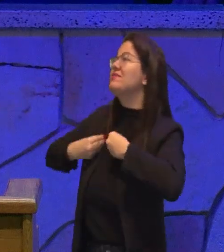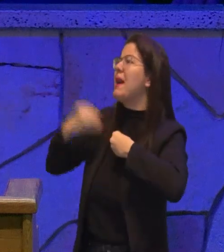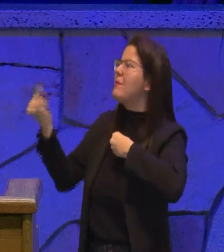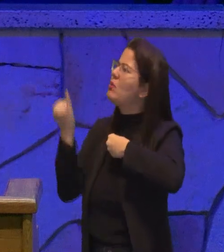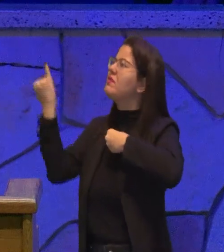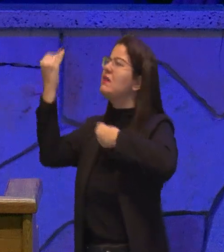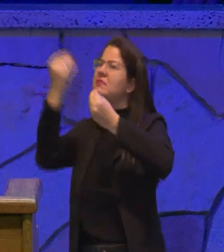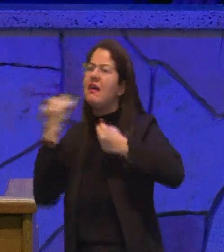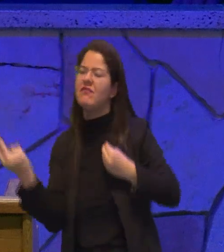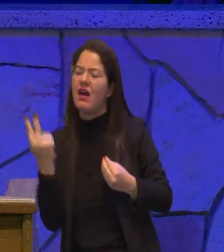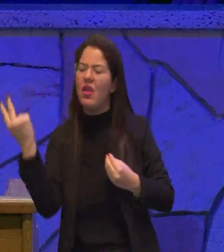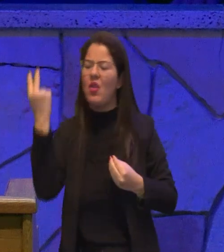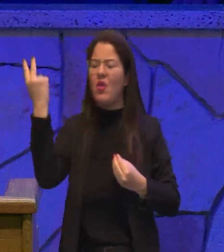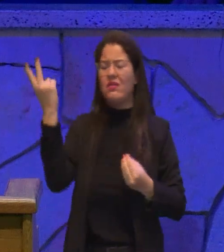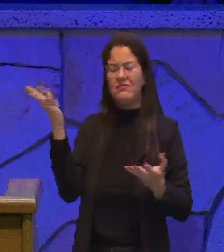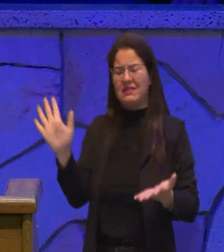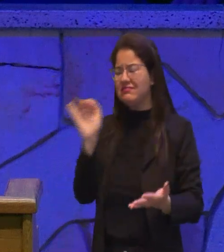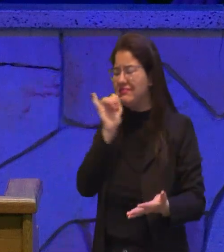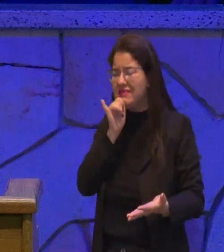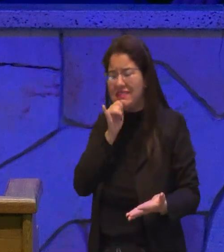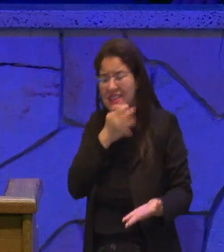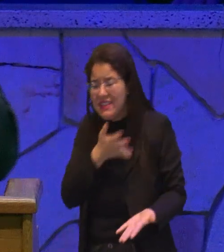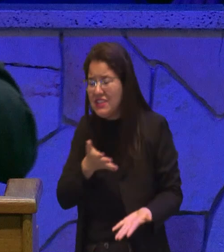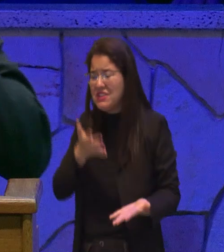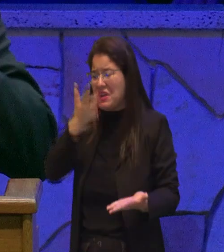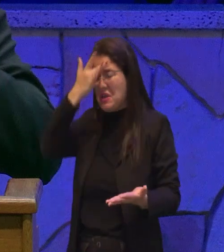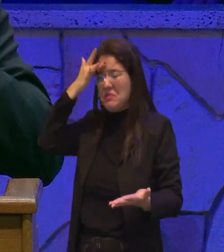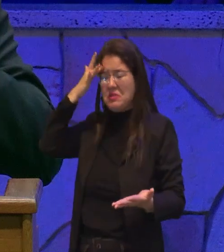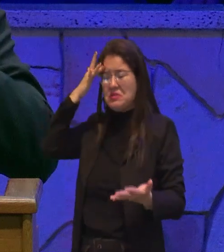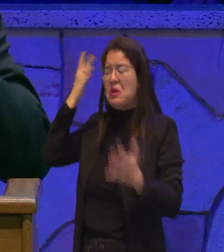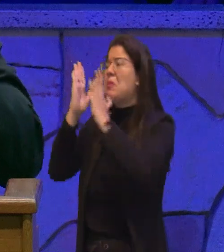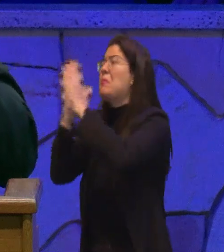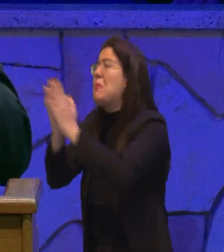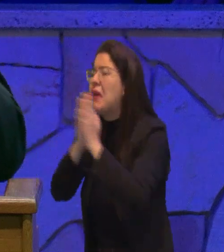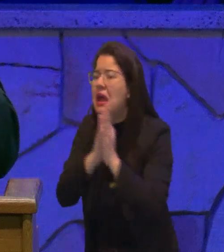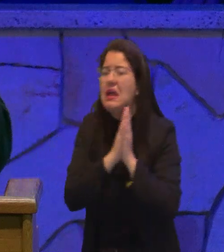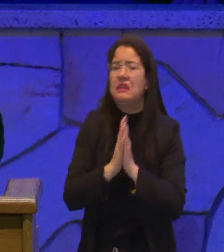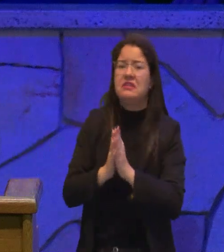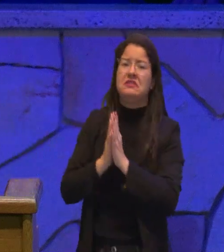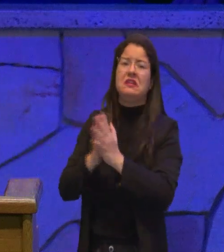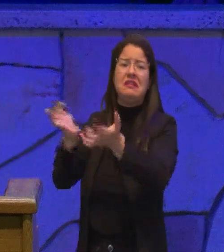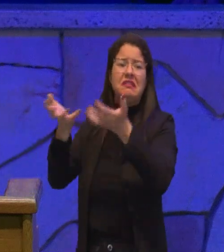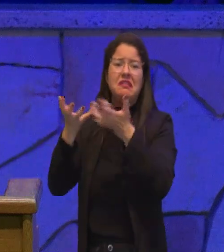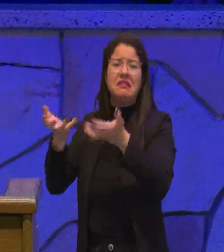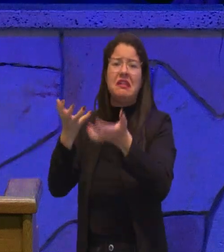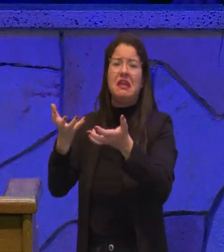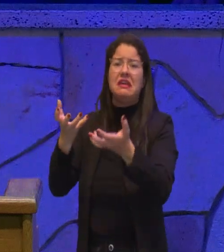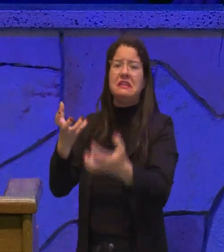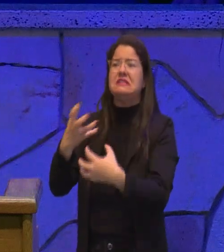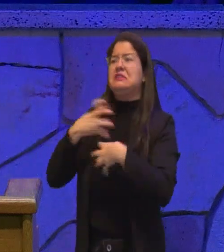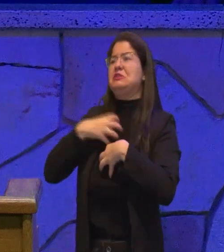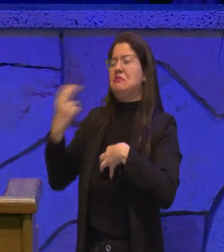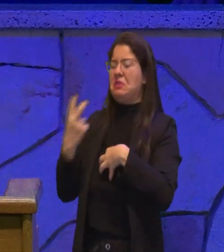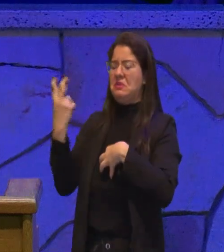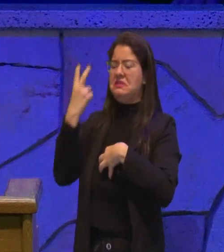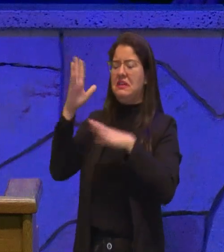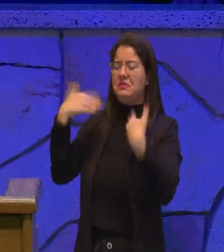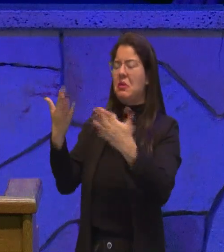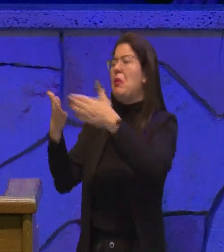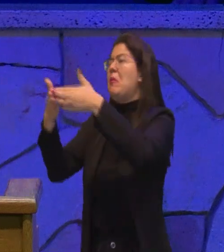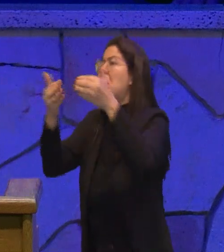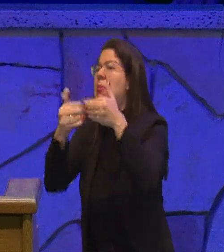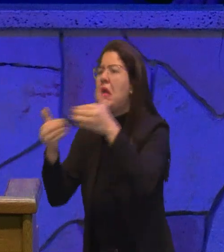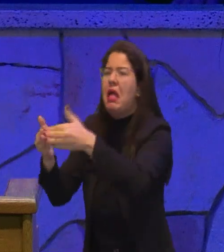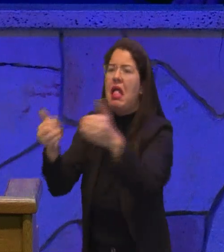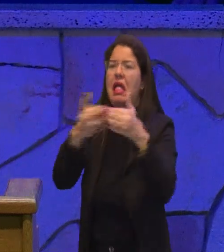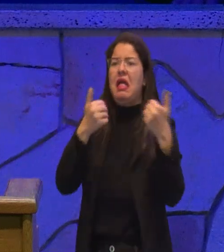infeliz o ser humano que anda nessa busca pelo reconhecimento de alguma coisa, que não